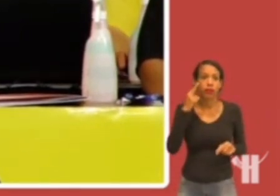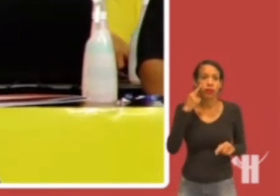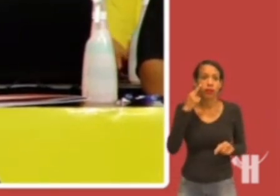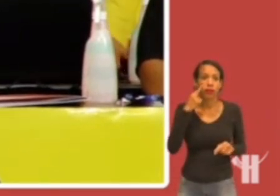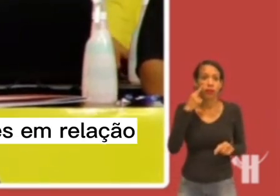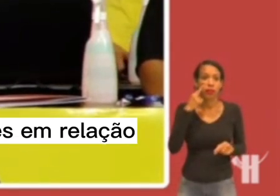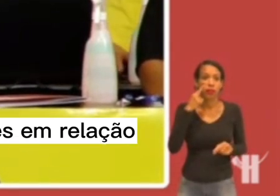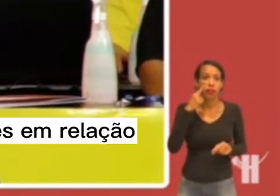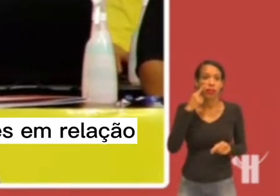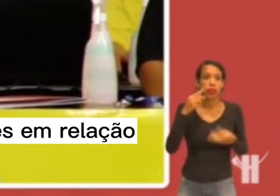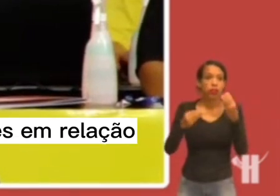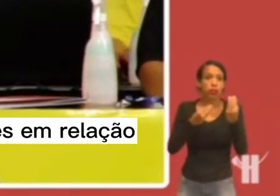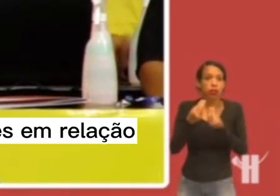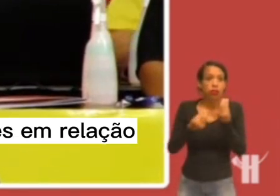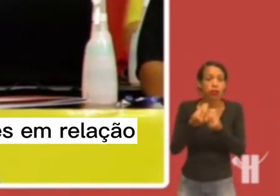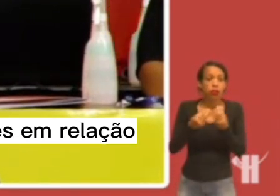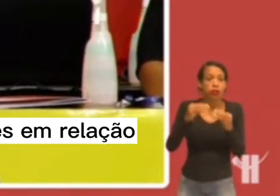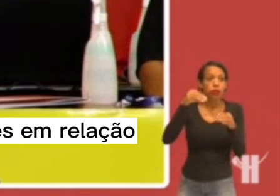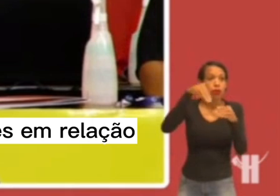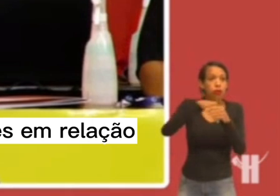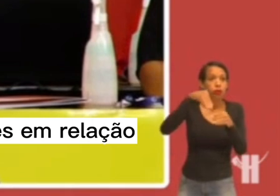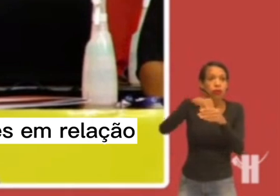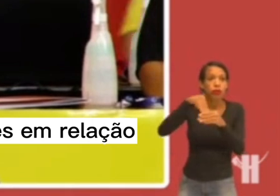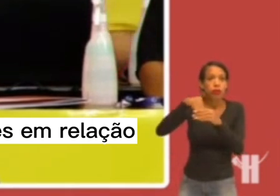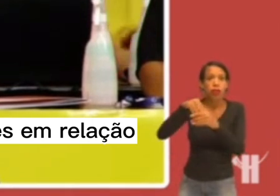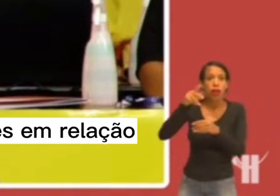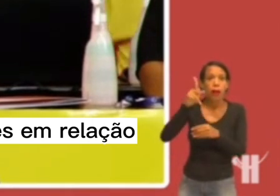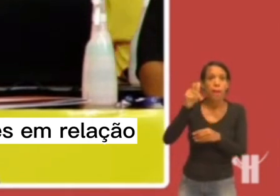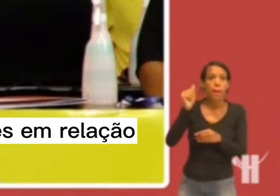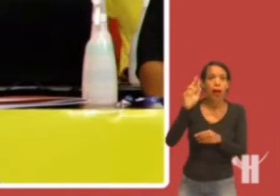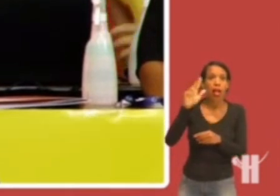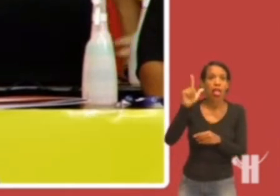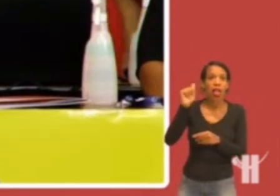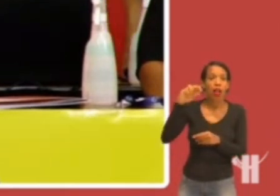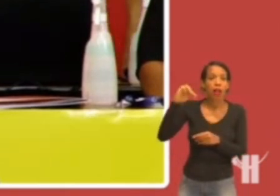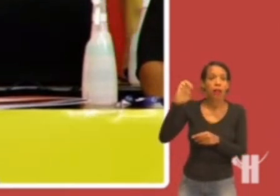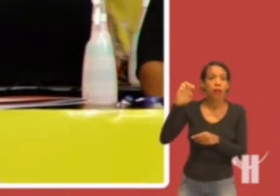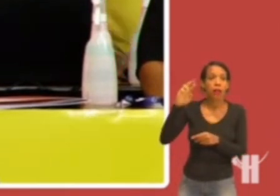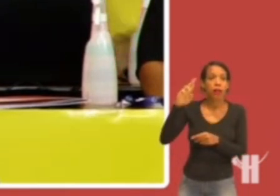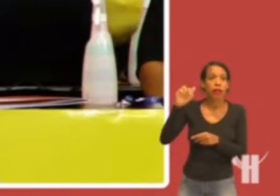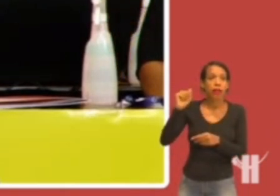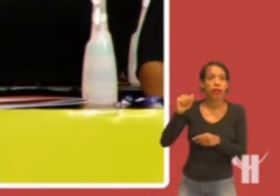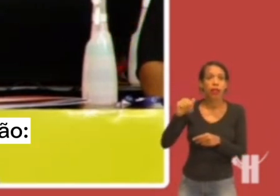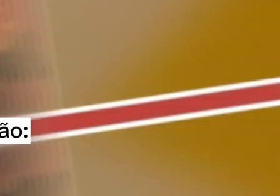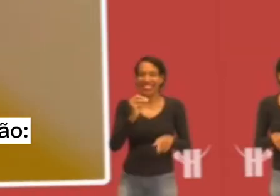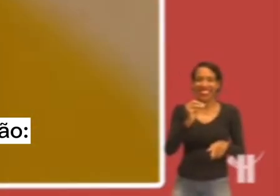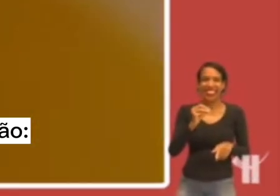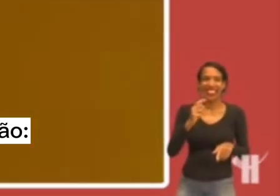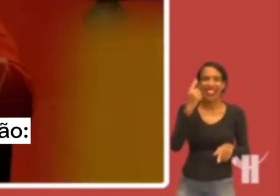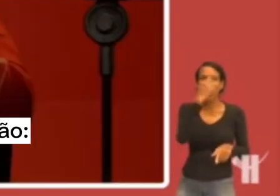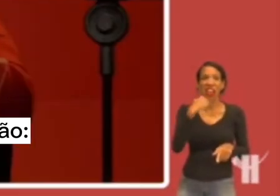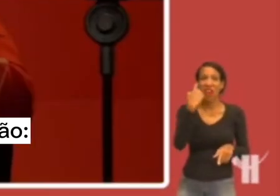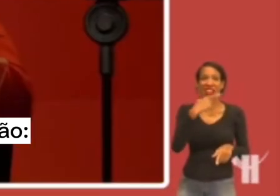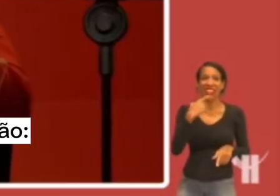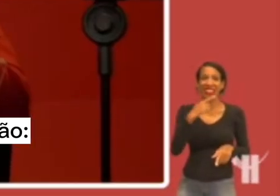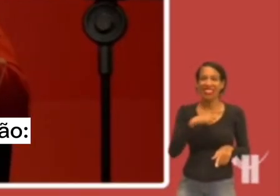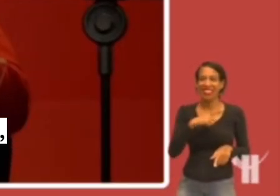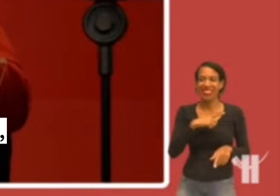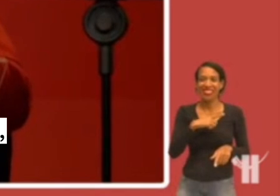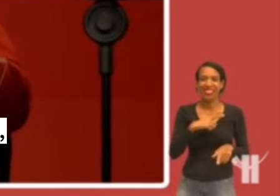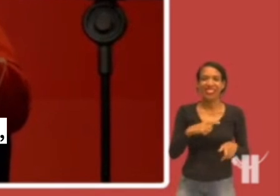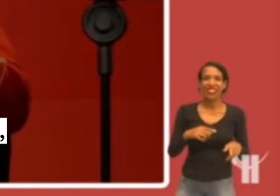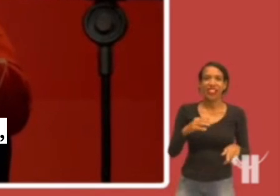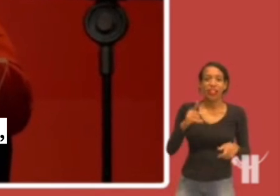para verificar como votam os nossos parlamentares em relação à nossa profissão. E queremos chamar a